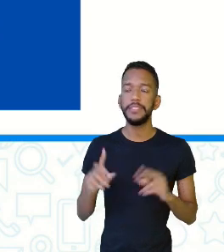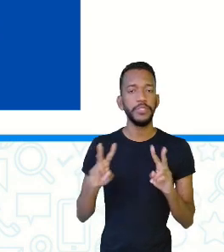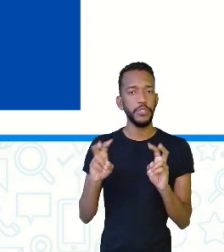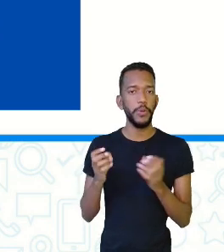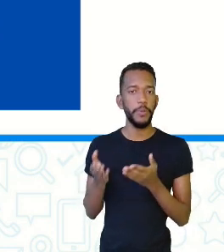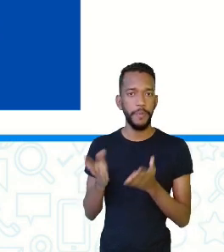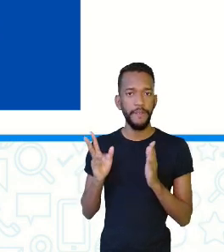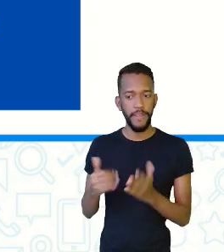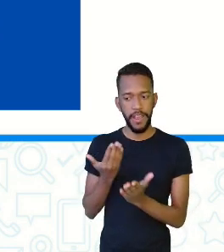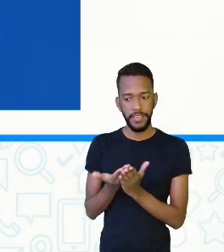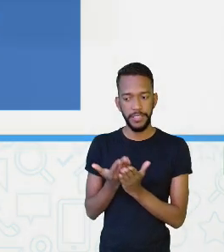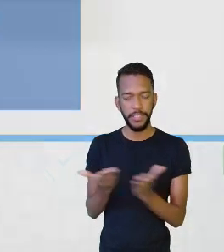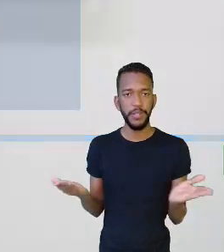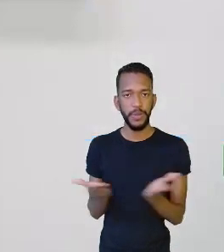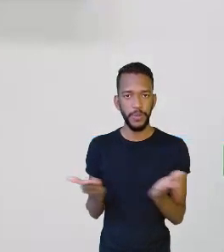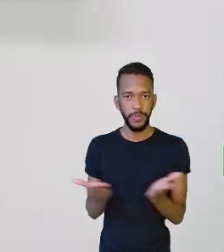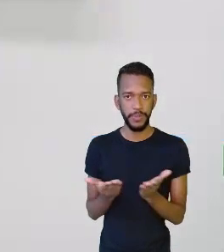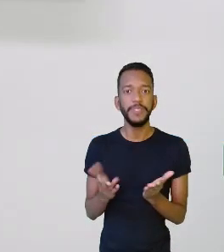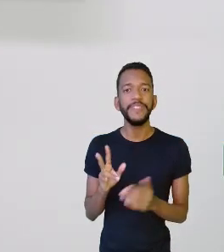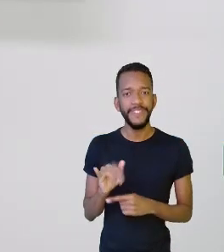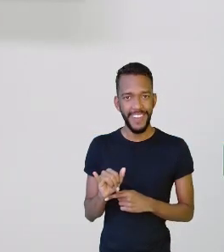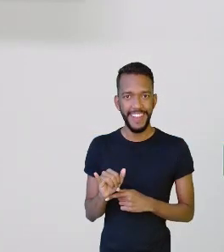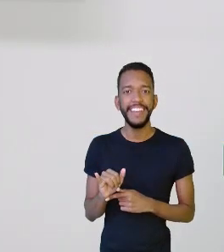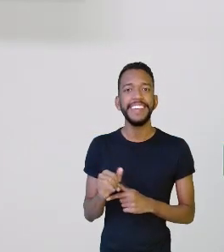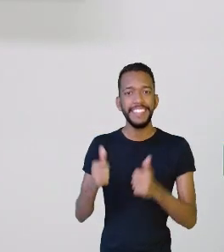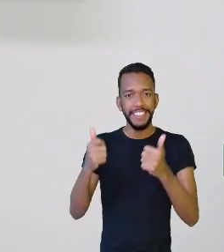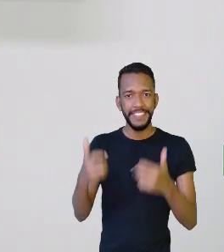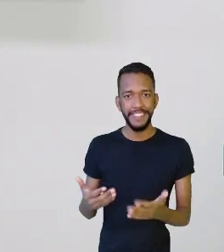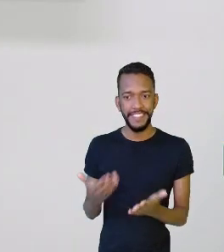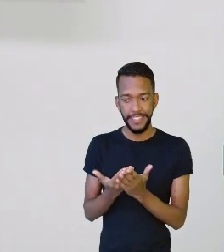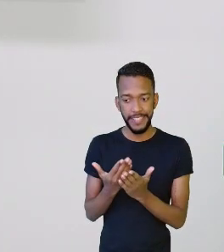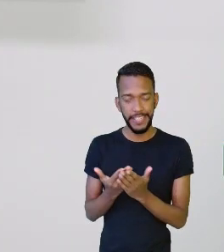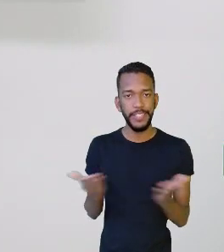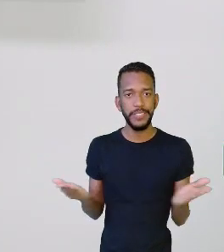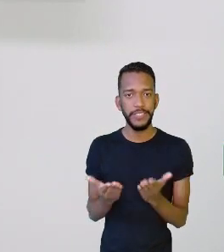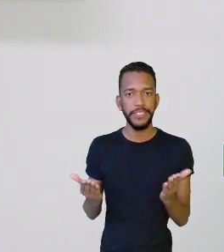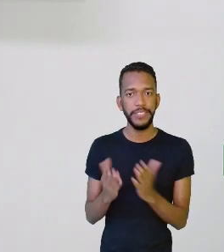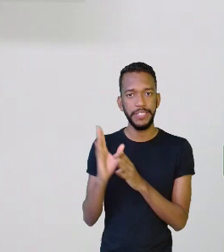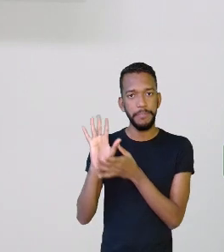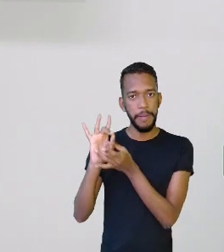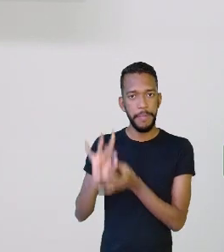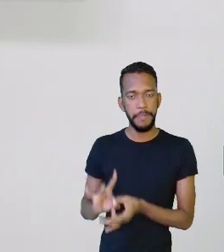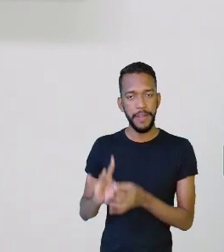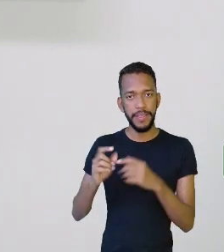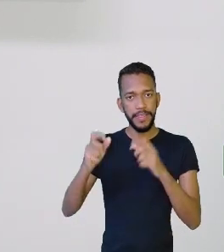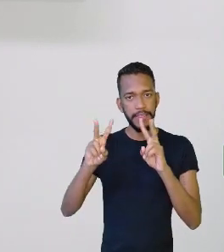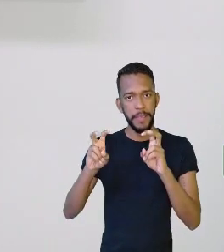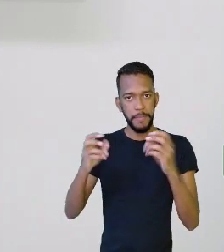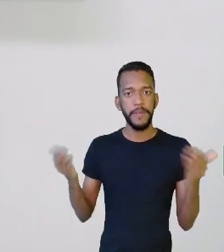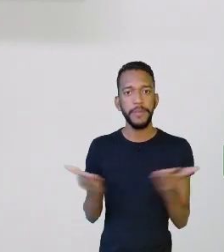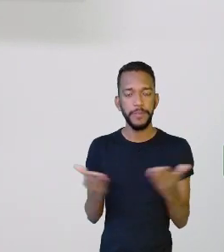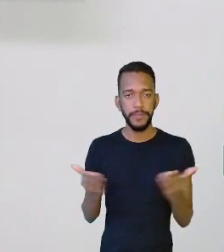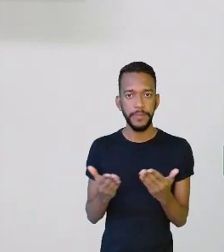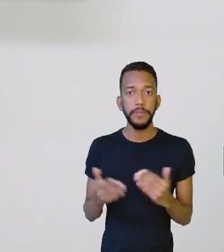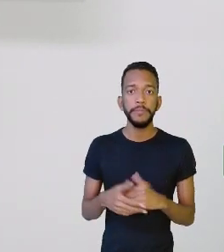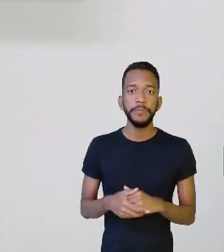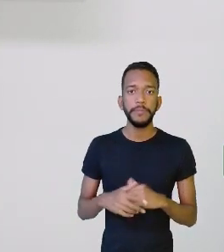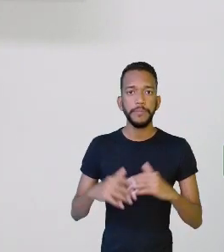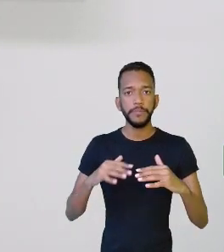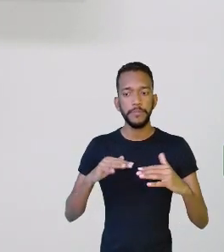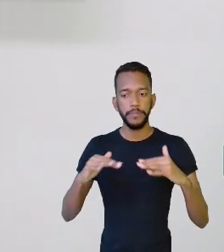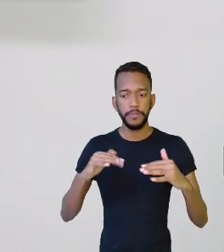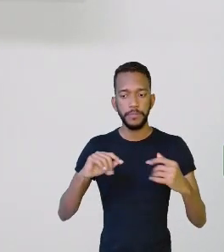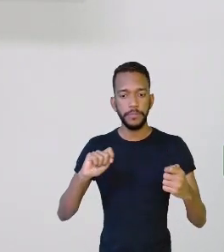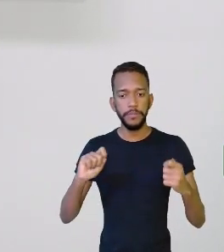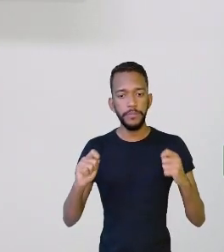que a nossa aula de hoje vai falar sobre isso. A gente vai desenvolver esse tema hoje. Rotação e translação. São os dois movimentos